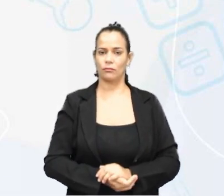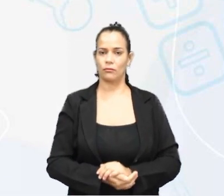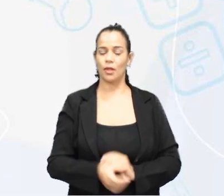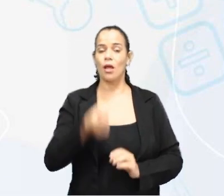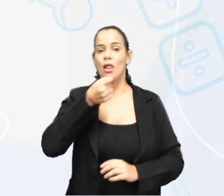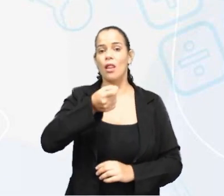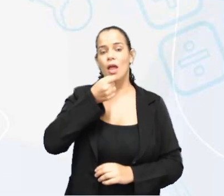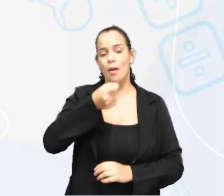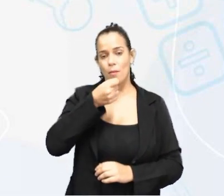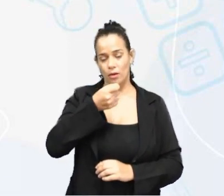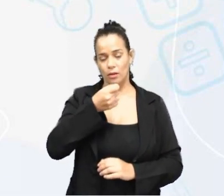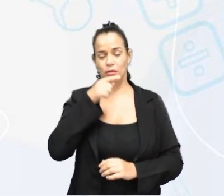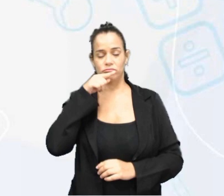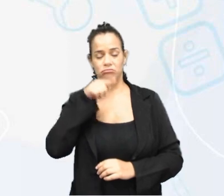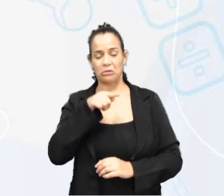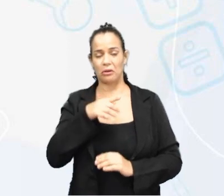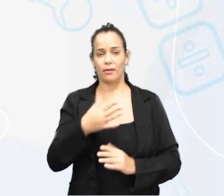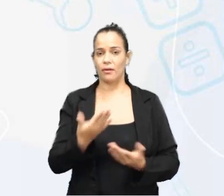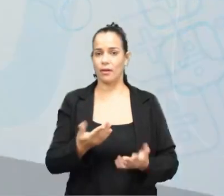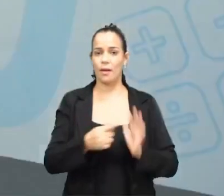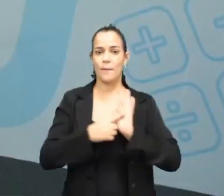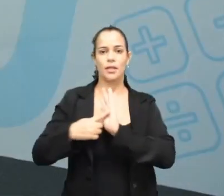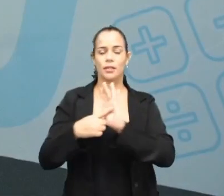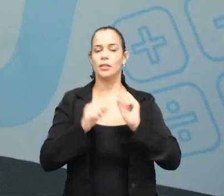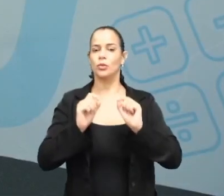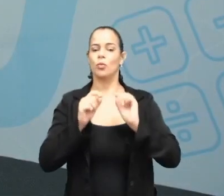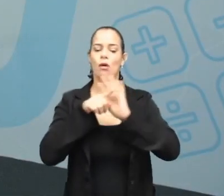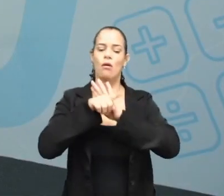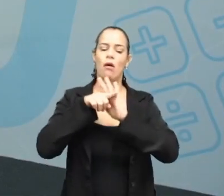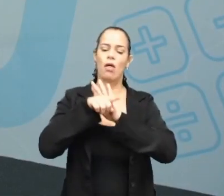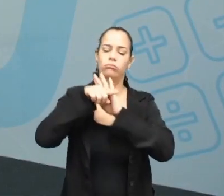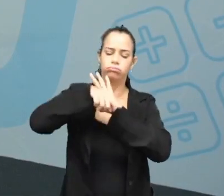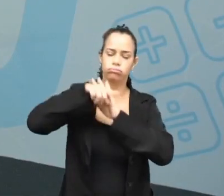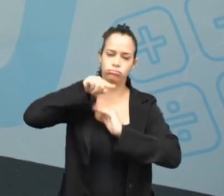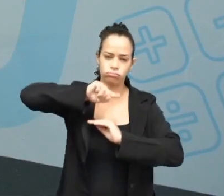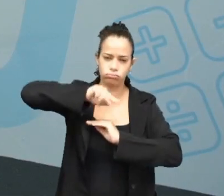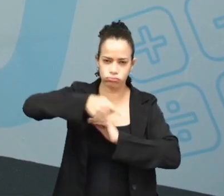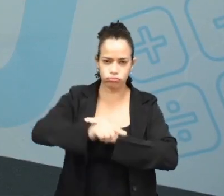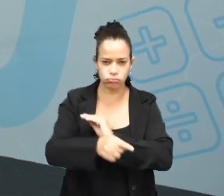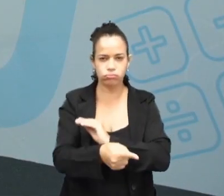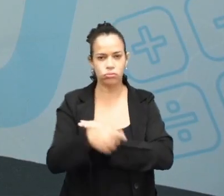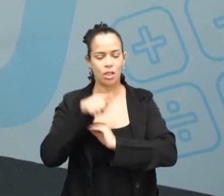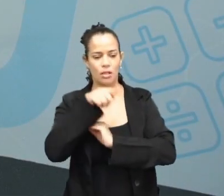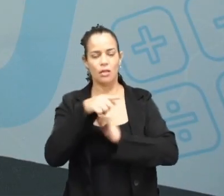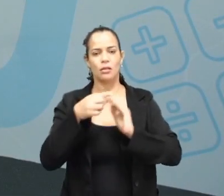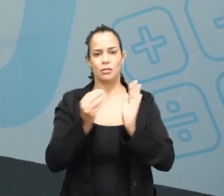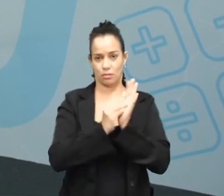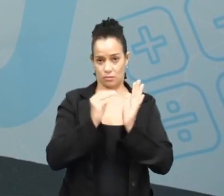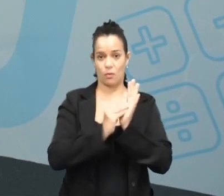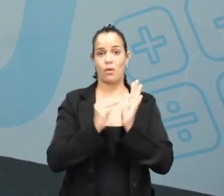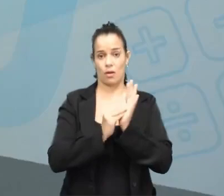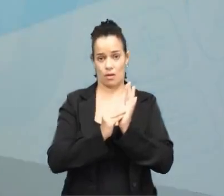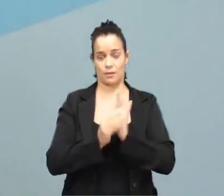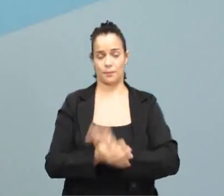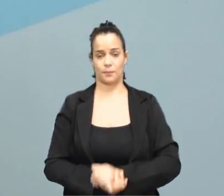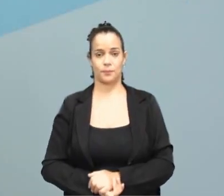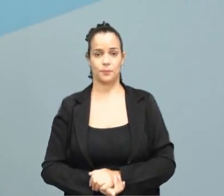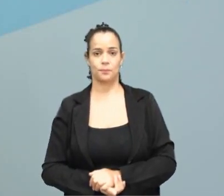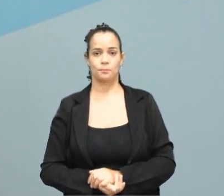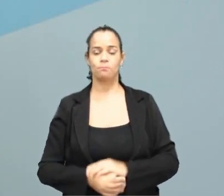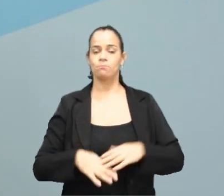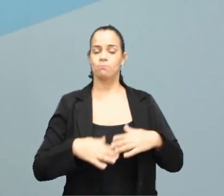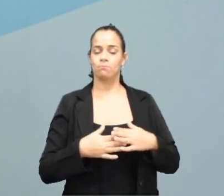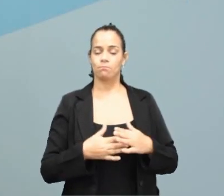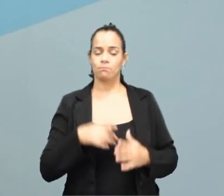reportagem ela traz uma análise mais profunda daquilo que está sendo colocado, né?